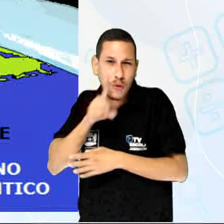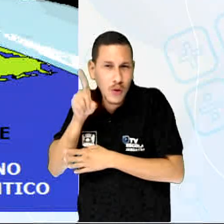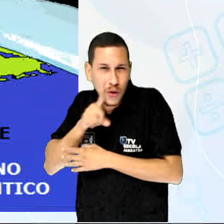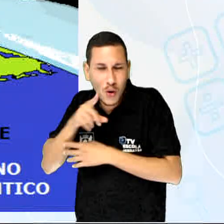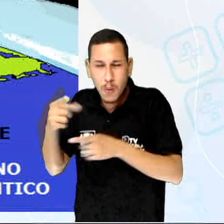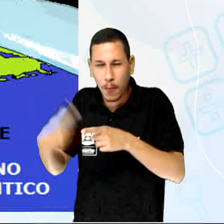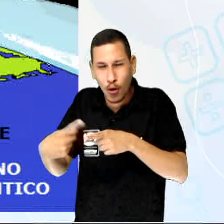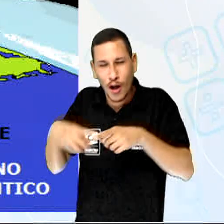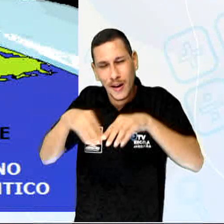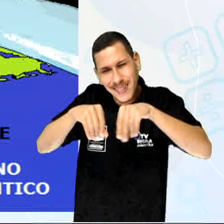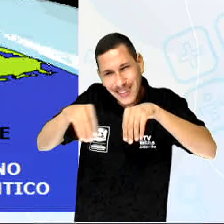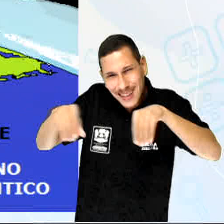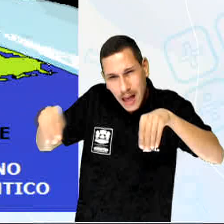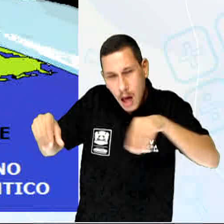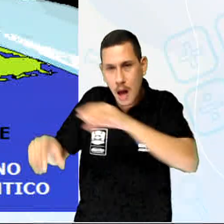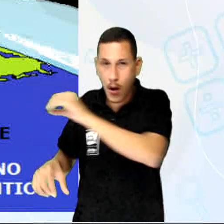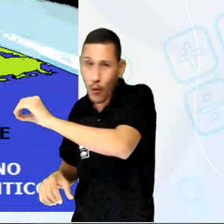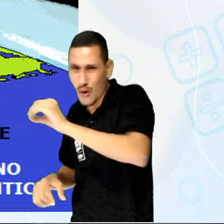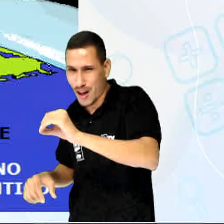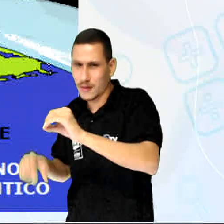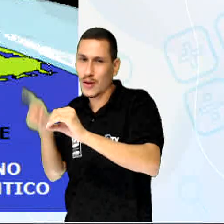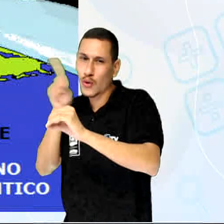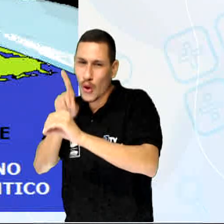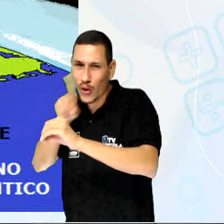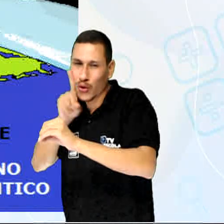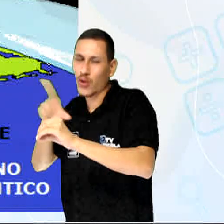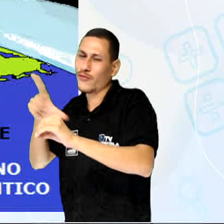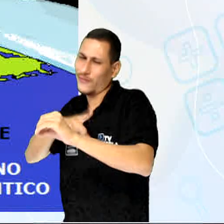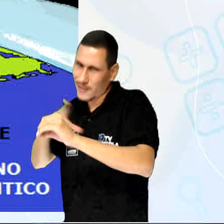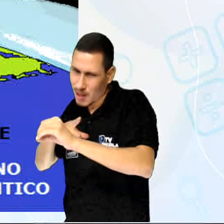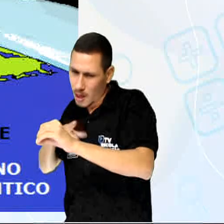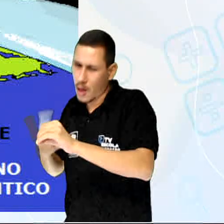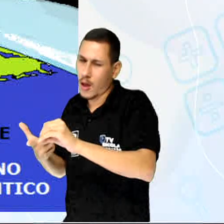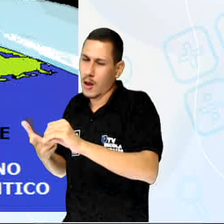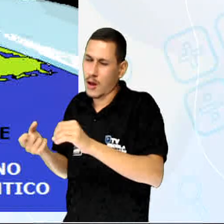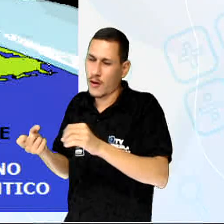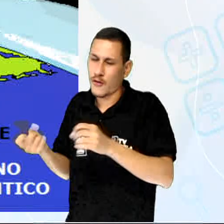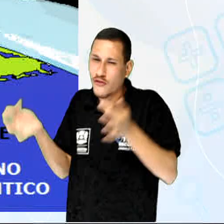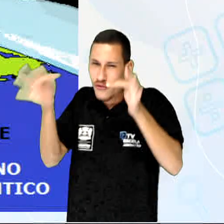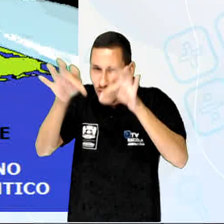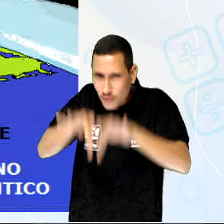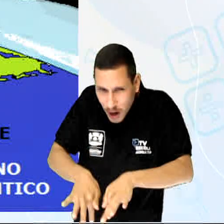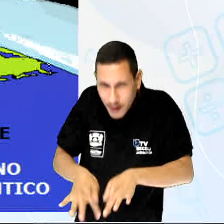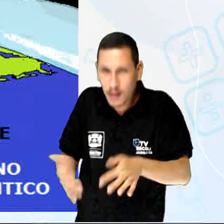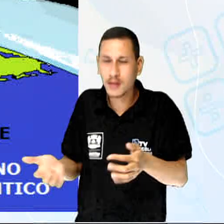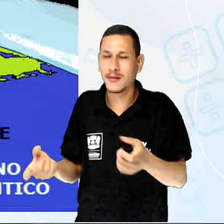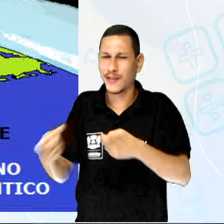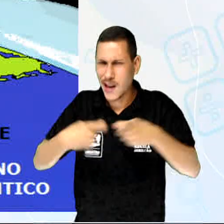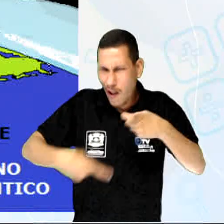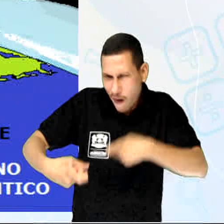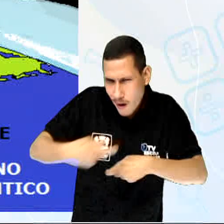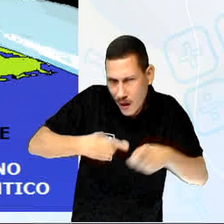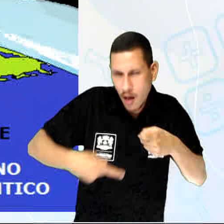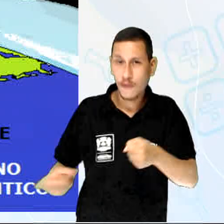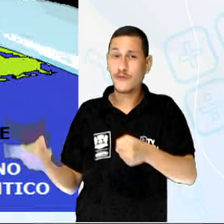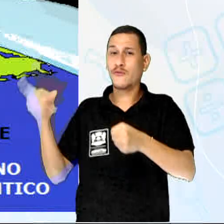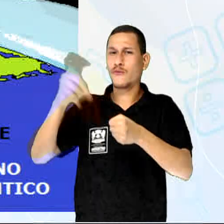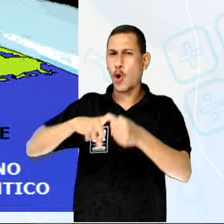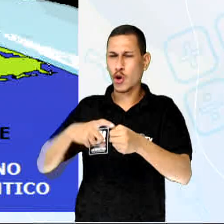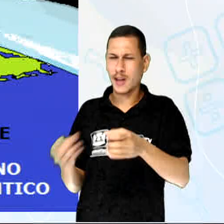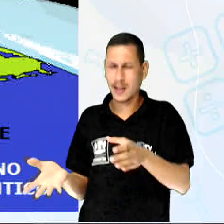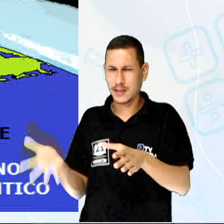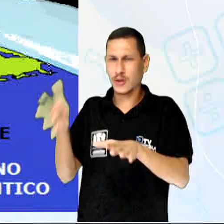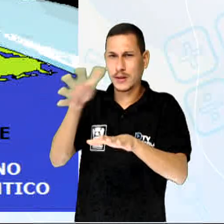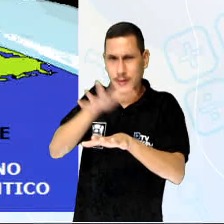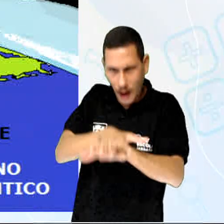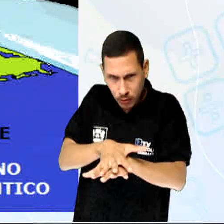serem exploradas. E daí a gente vai ver, com o fim da Guerra de Secessão e a retomada de uma melhor integração entre estados